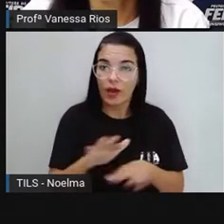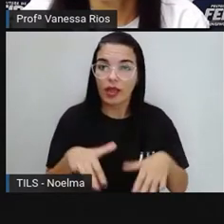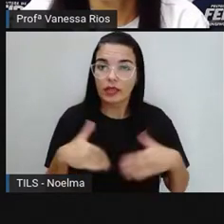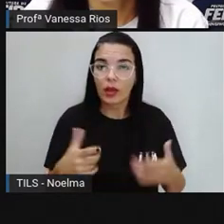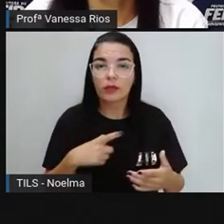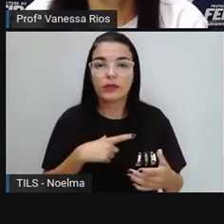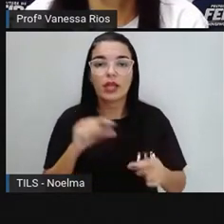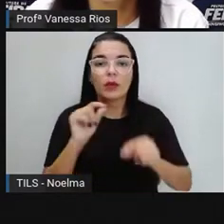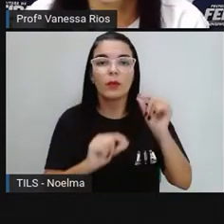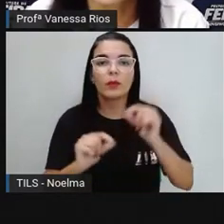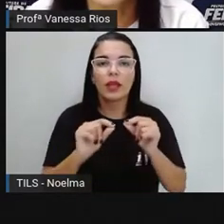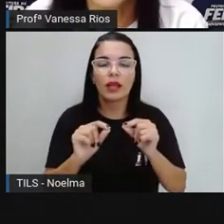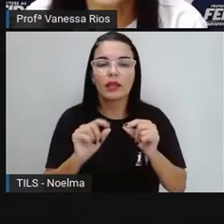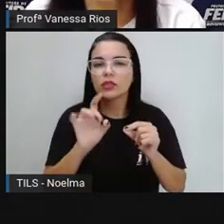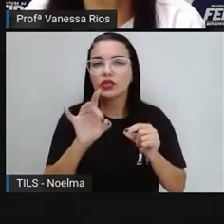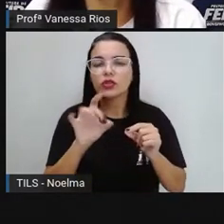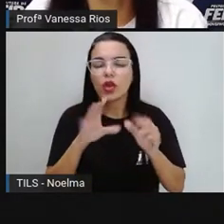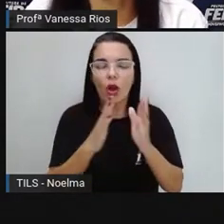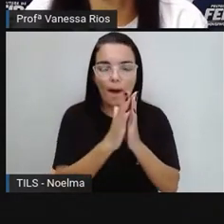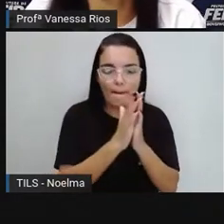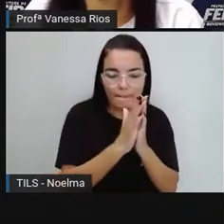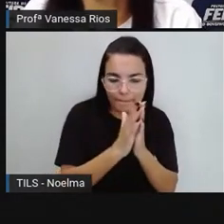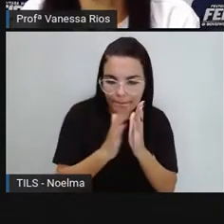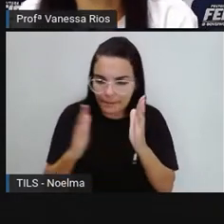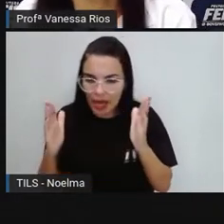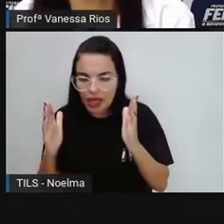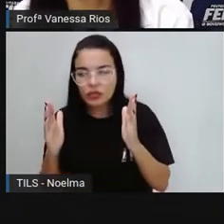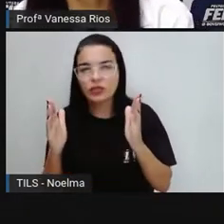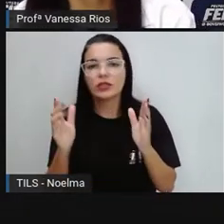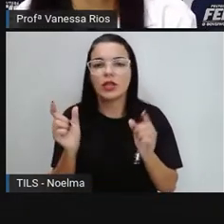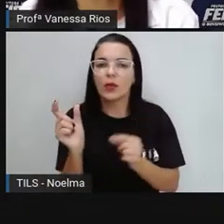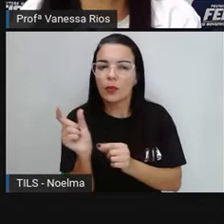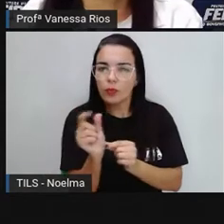ó, que é um trailer, né? Que é um videozinho